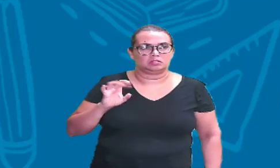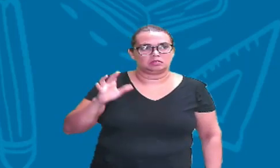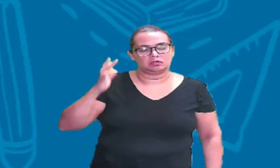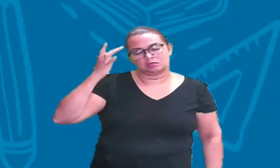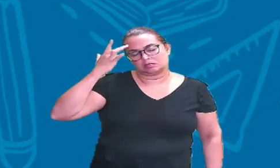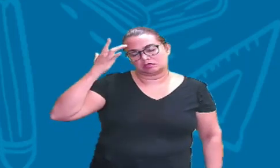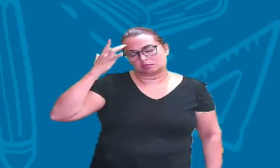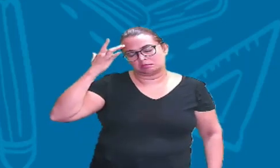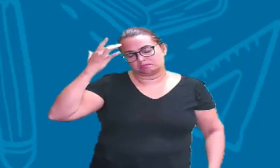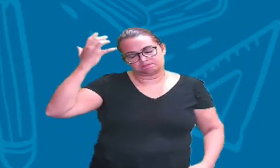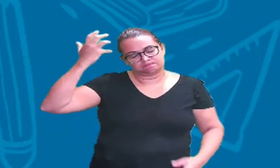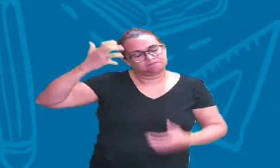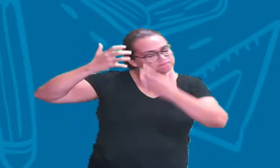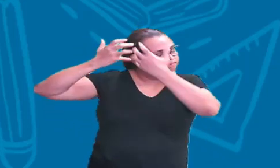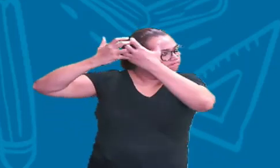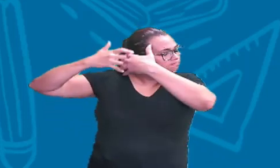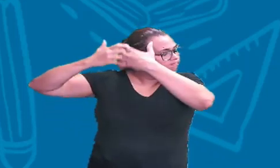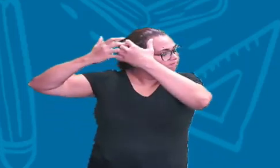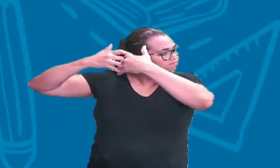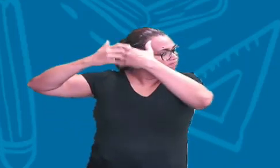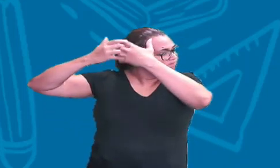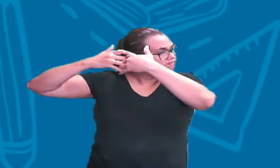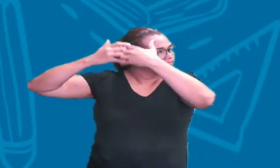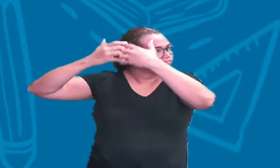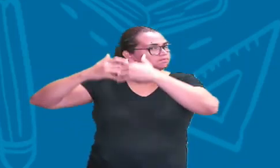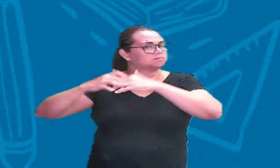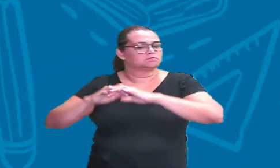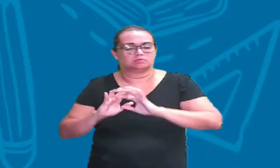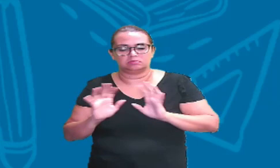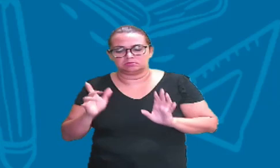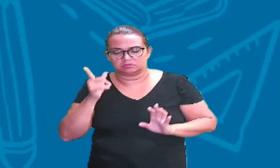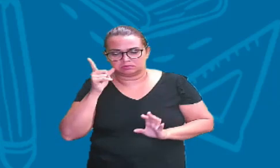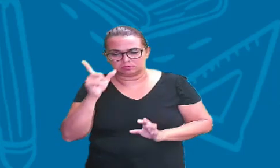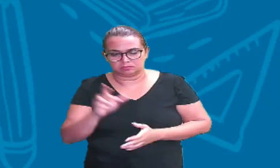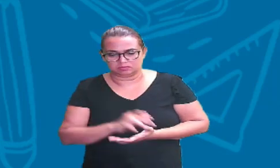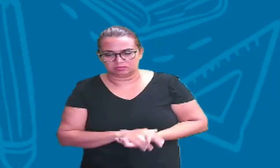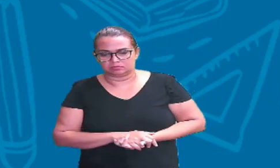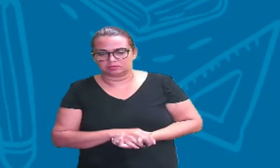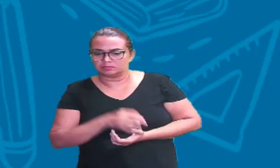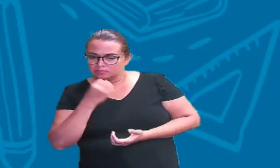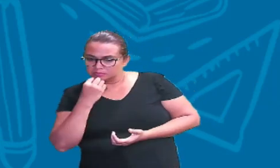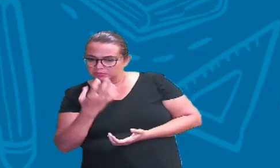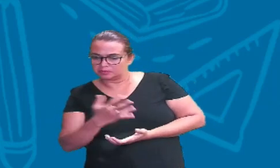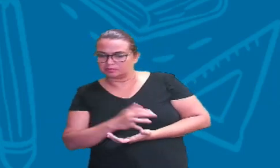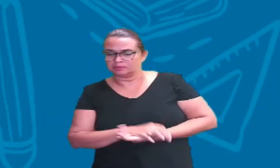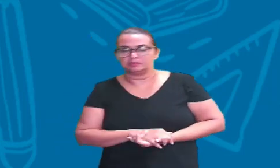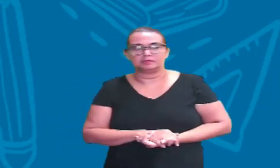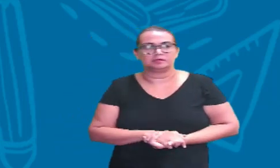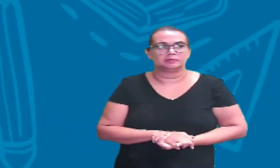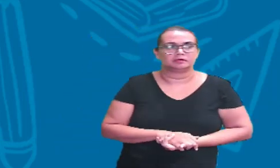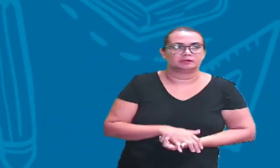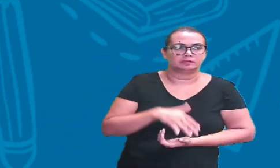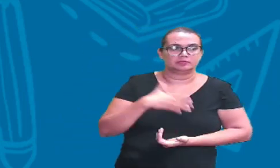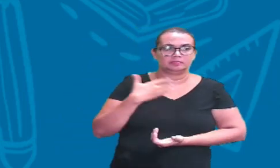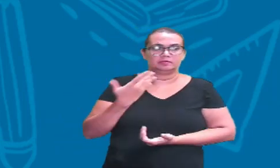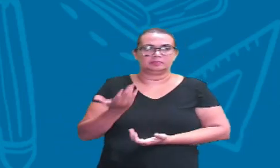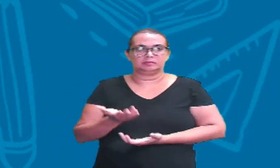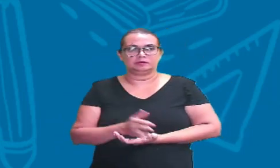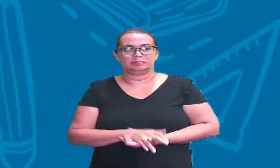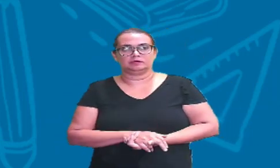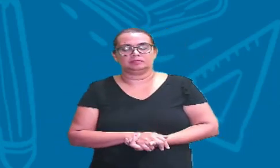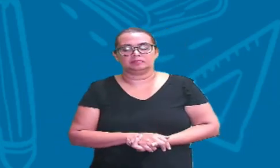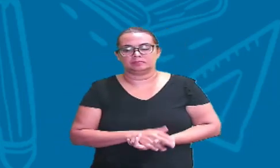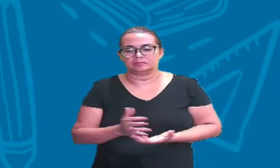de cabeça, só usando o nosso raciocínio. Não é legal? Então, olha aqui, vamos para